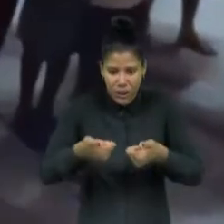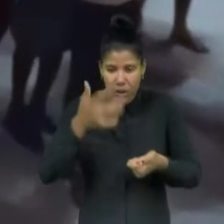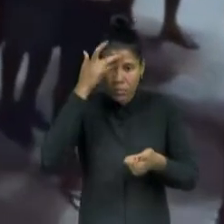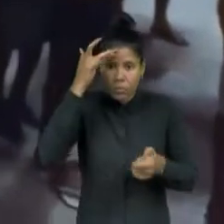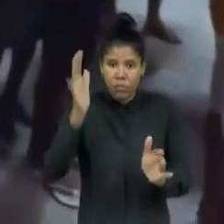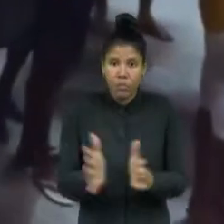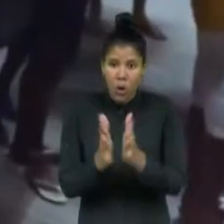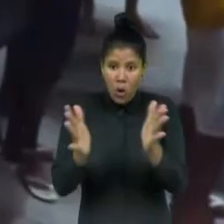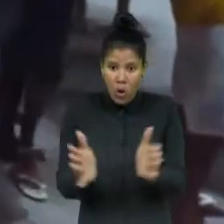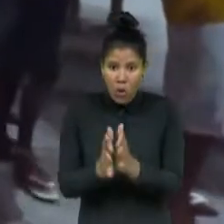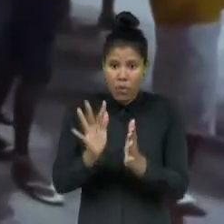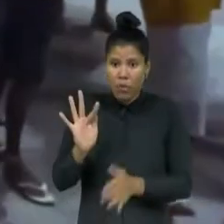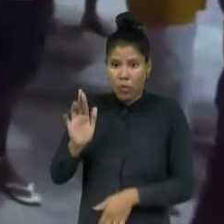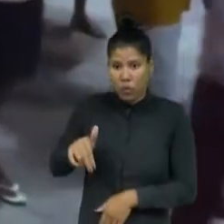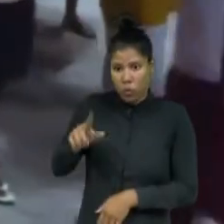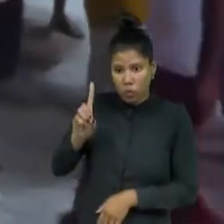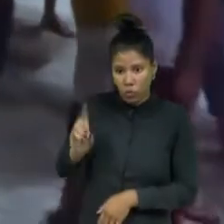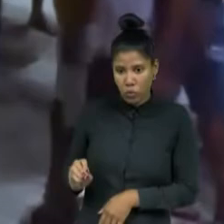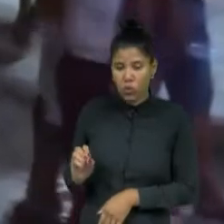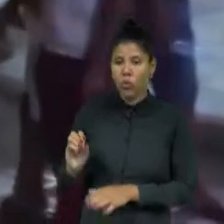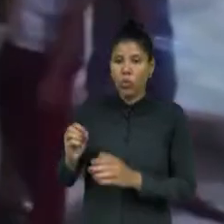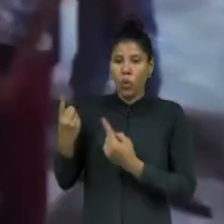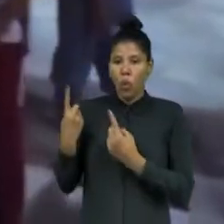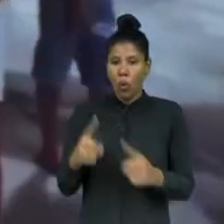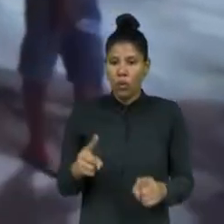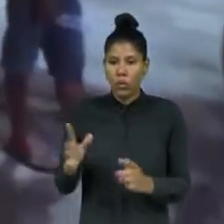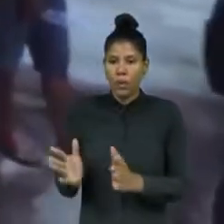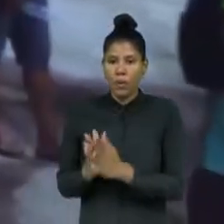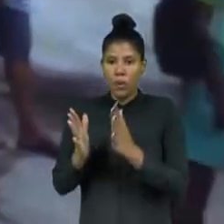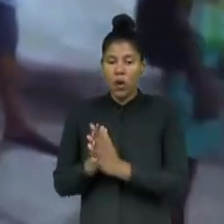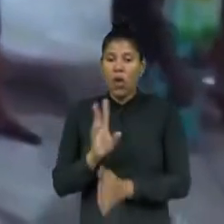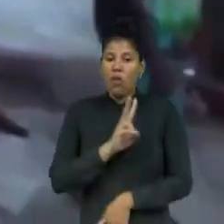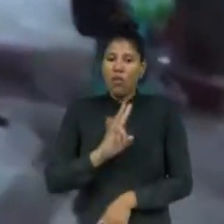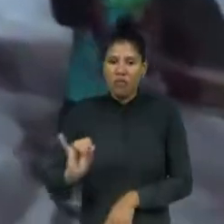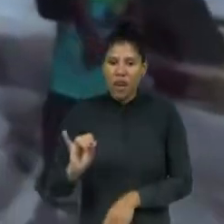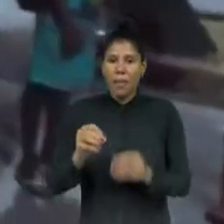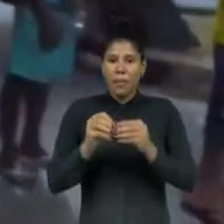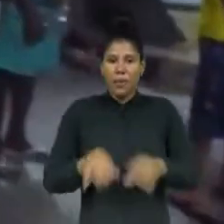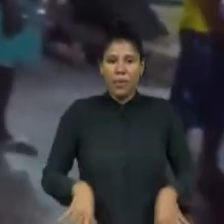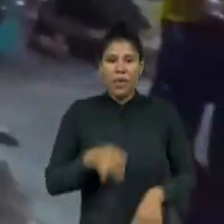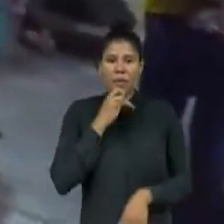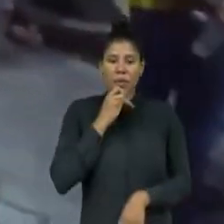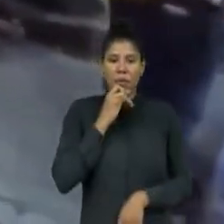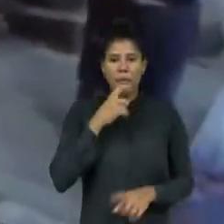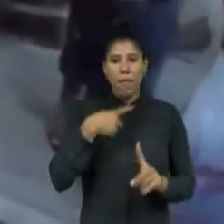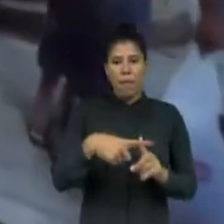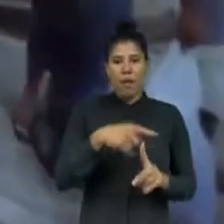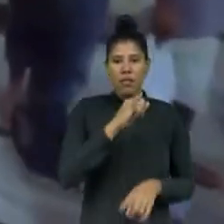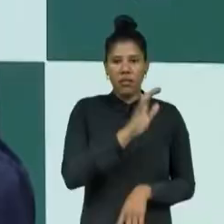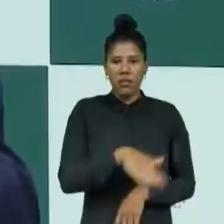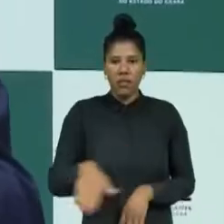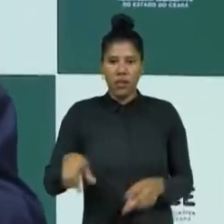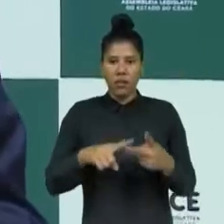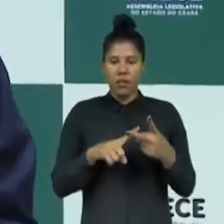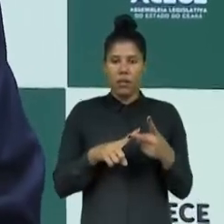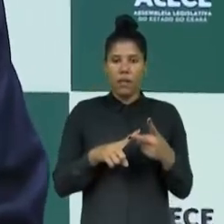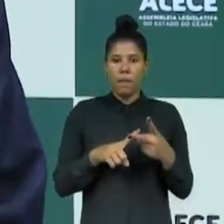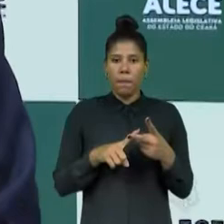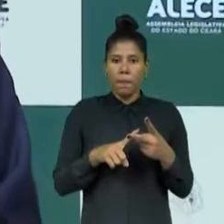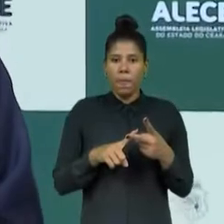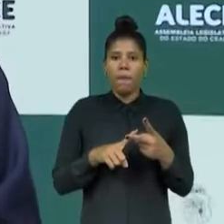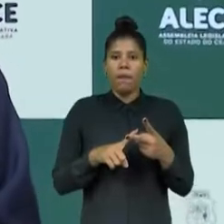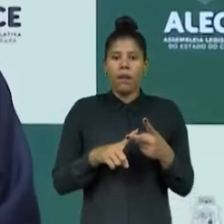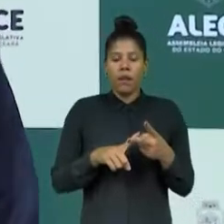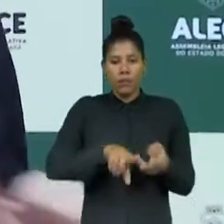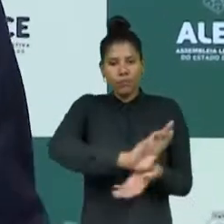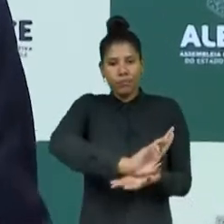Combate à Pobreza poderão ficar comprometidos, como Mais Infância, Vale Gás, Hora de Plantar e o Garantia Safra. O FECOP deixaria